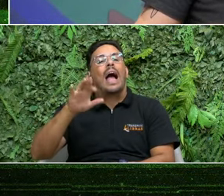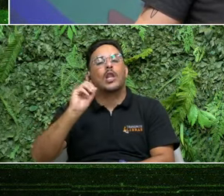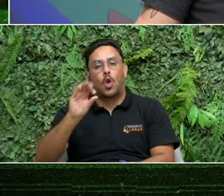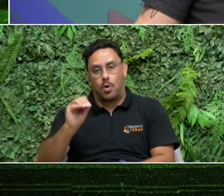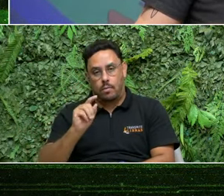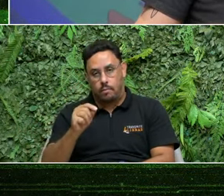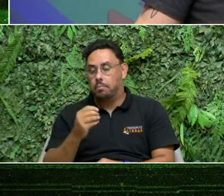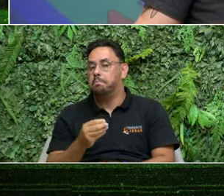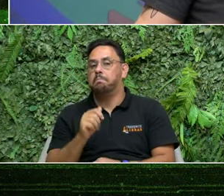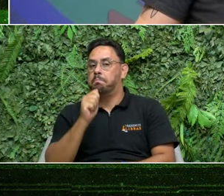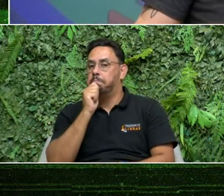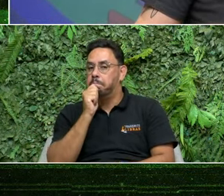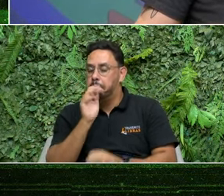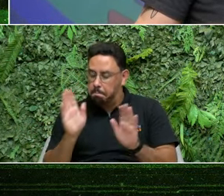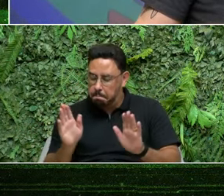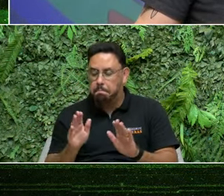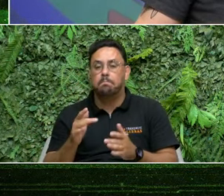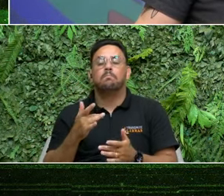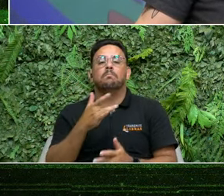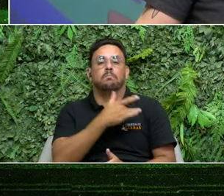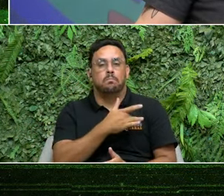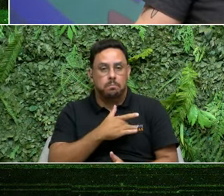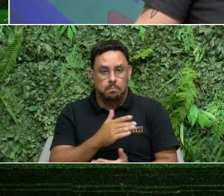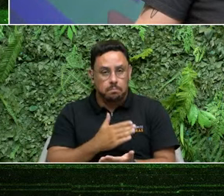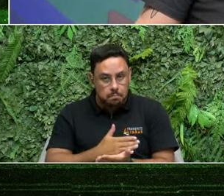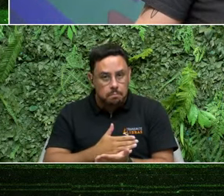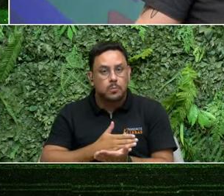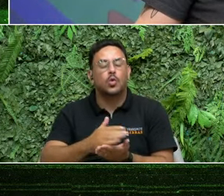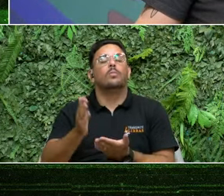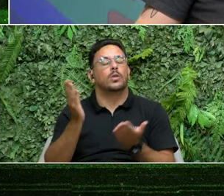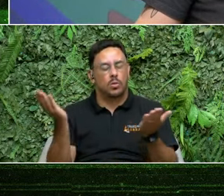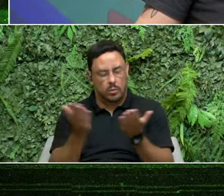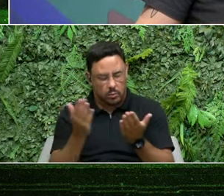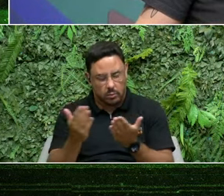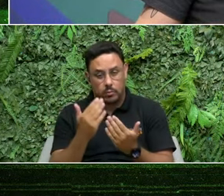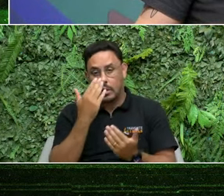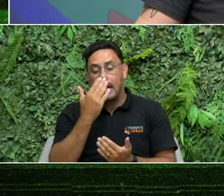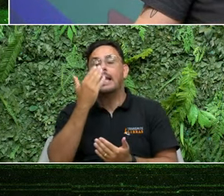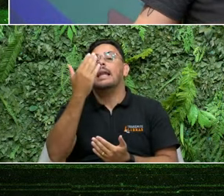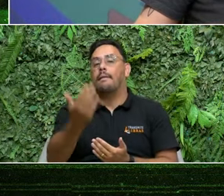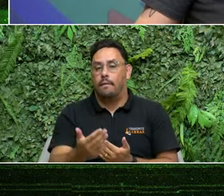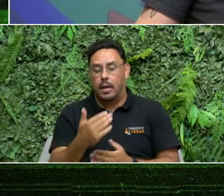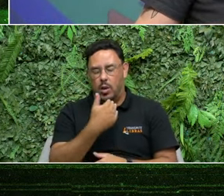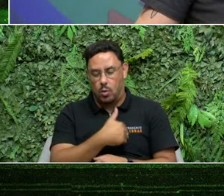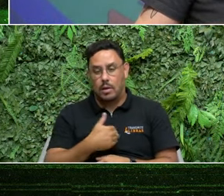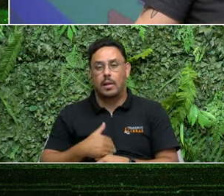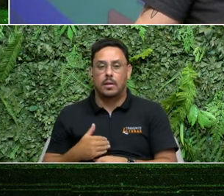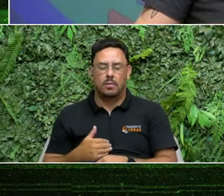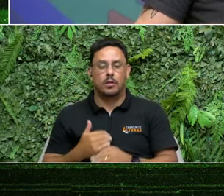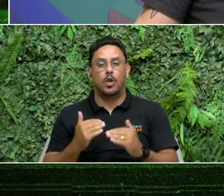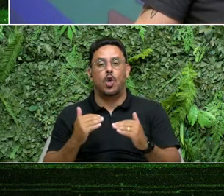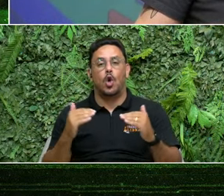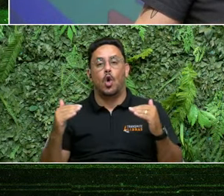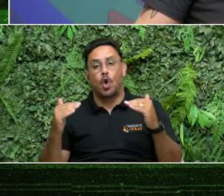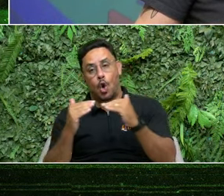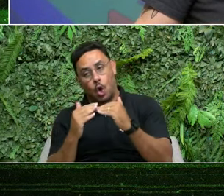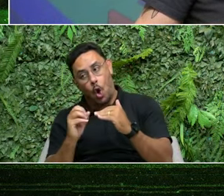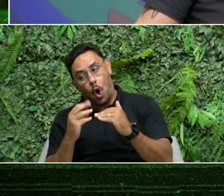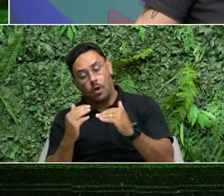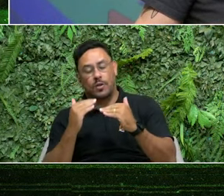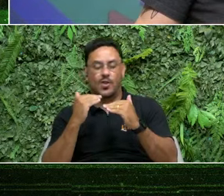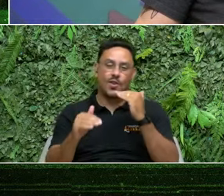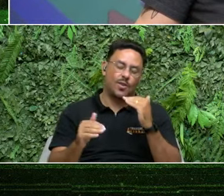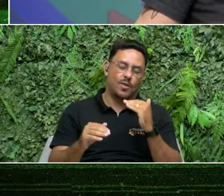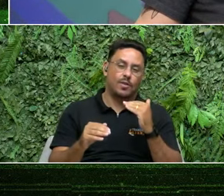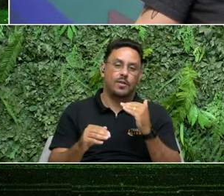o Cruzeiro ainda está no processo mas está bem à frente do Atlético quando se trata do trabalho Ah então você discordou concordando comigo e o Cruzeiro que